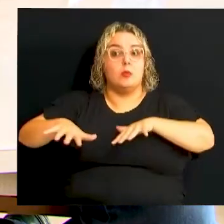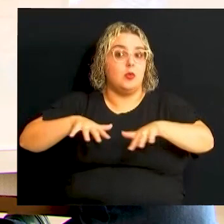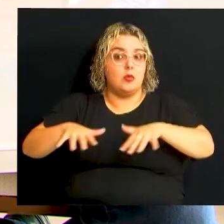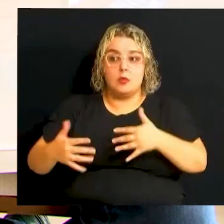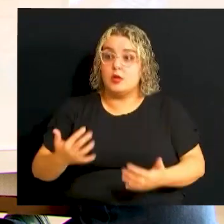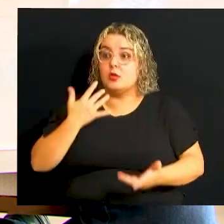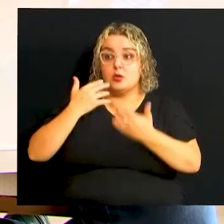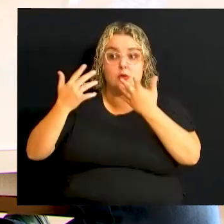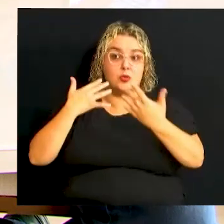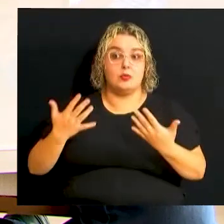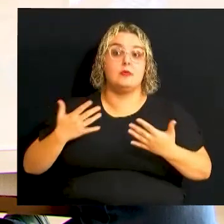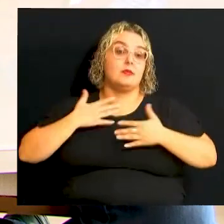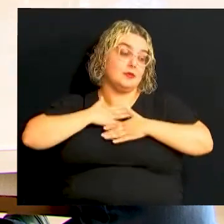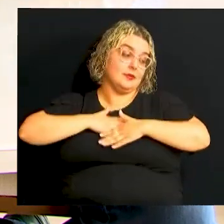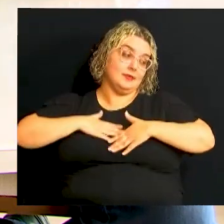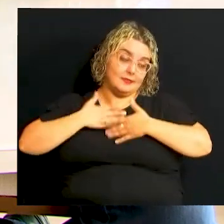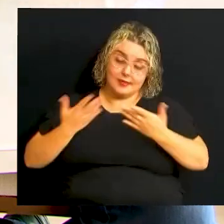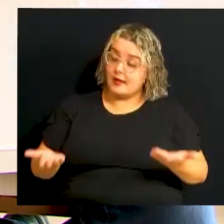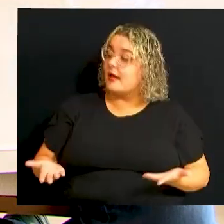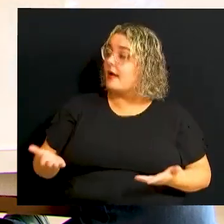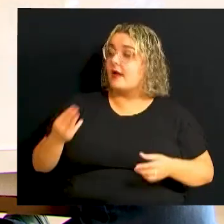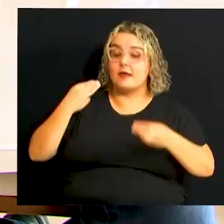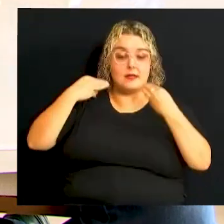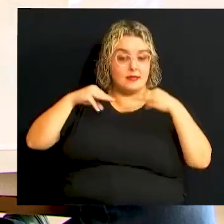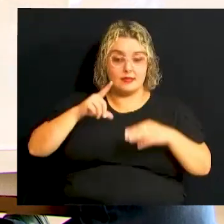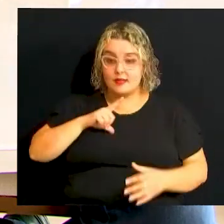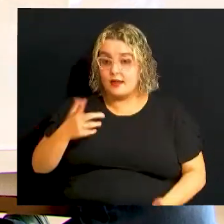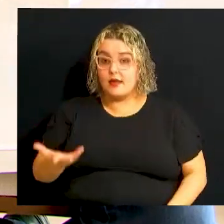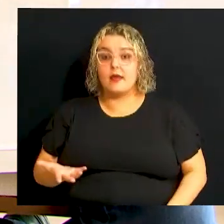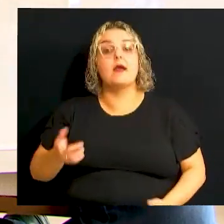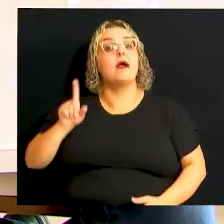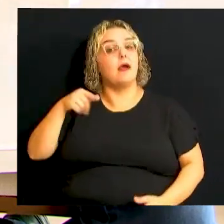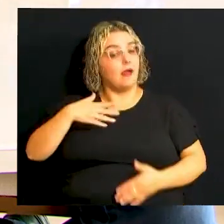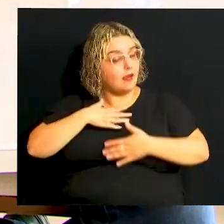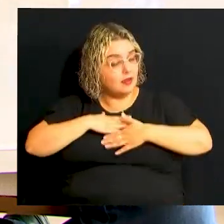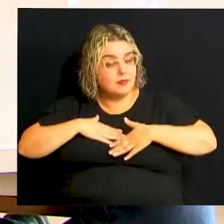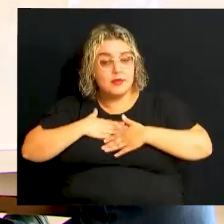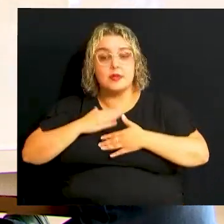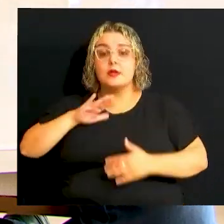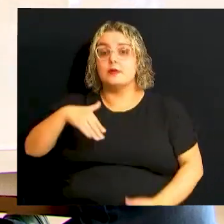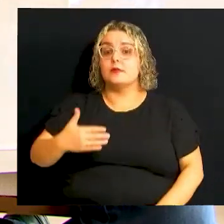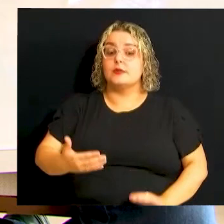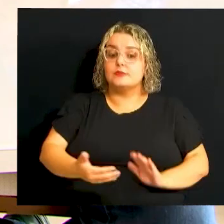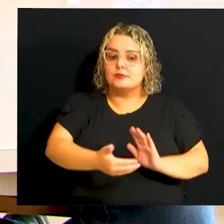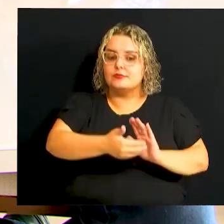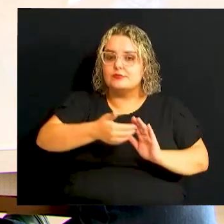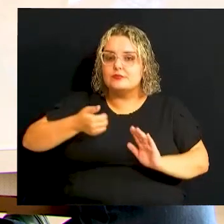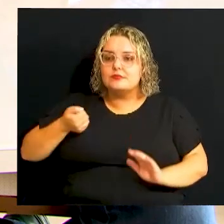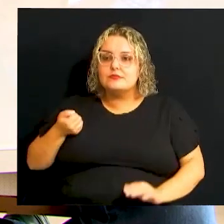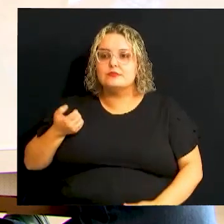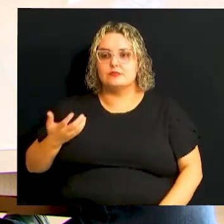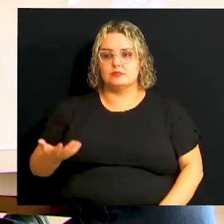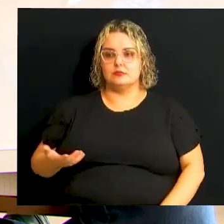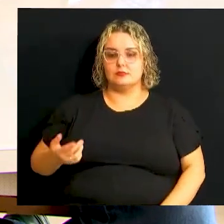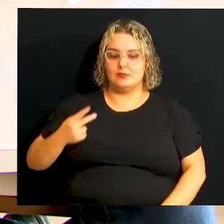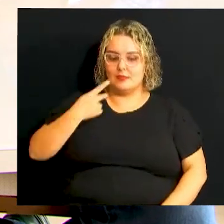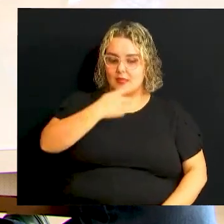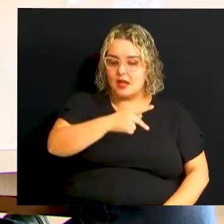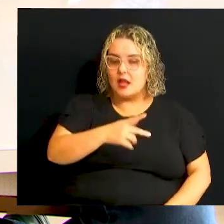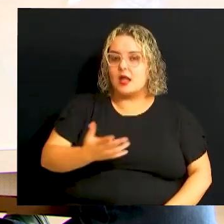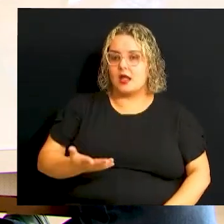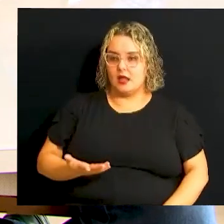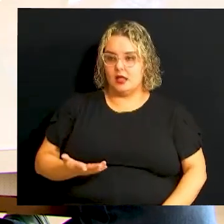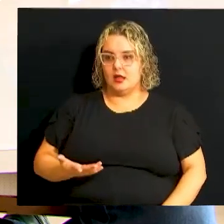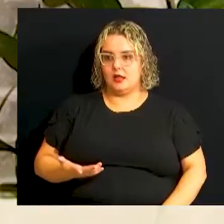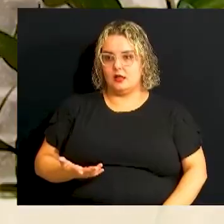tem movimento, tem cor, que é tem prazeroso música, para ele, que é né? prazeroso. Claro. E aí quando você tira isso dele,